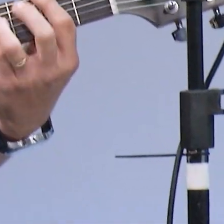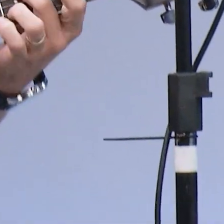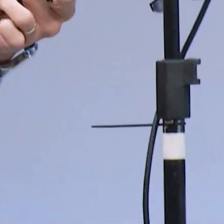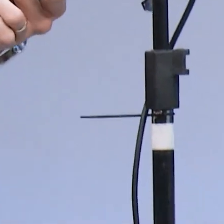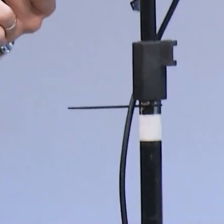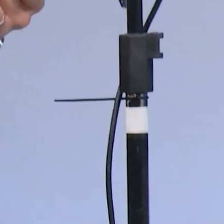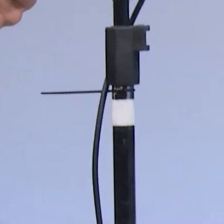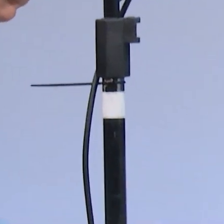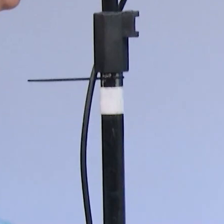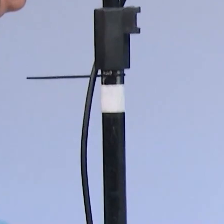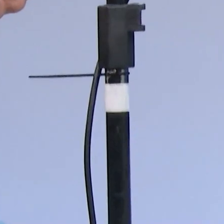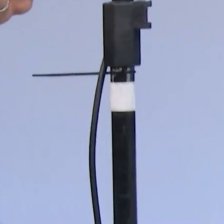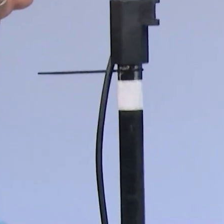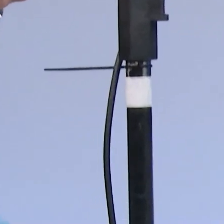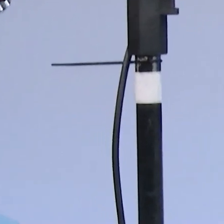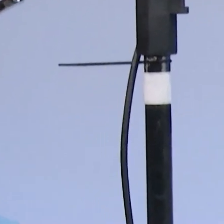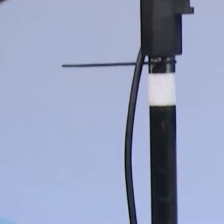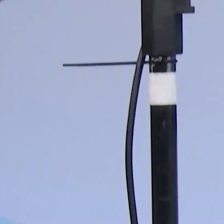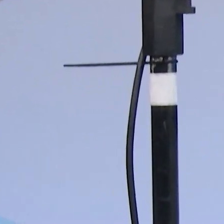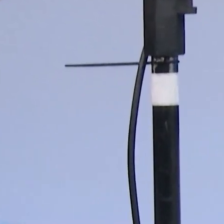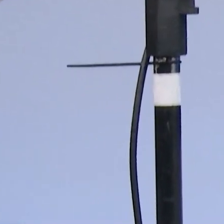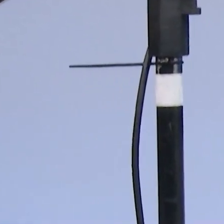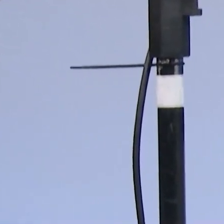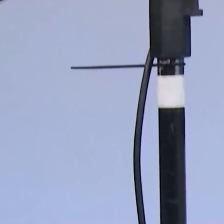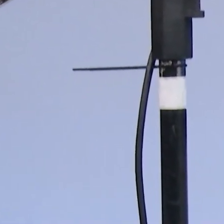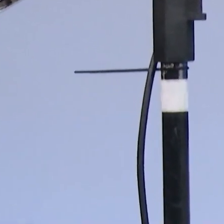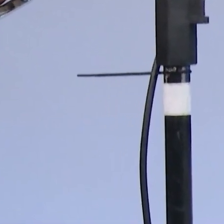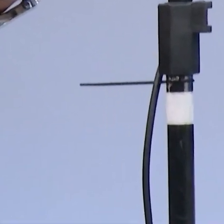Eu falei com ela,